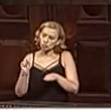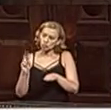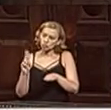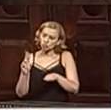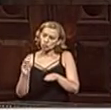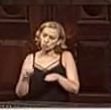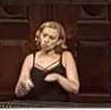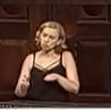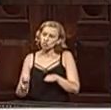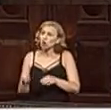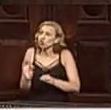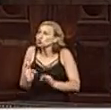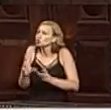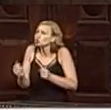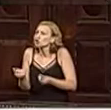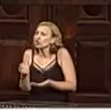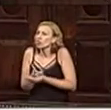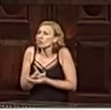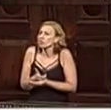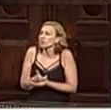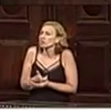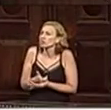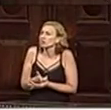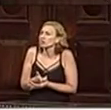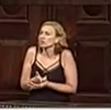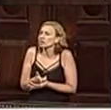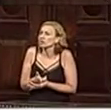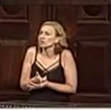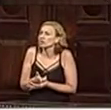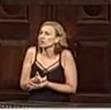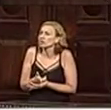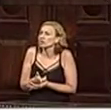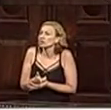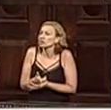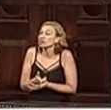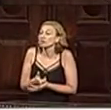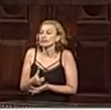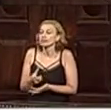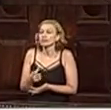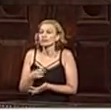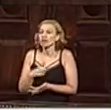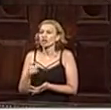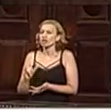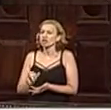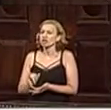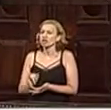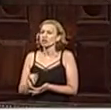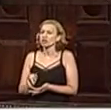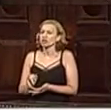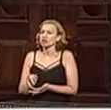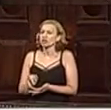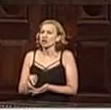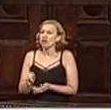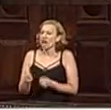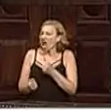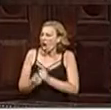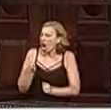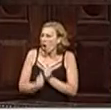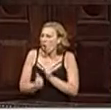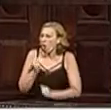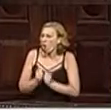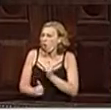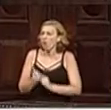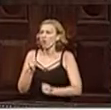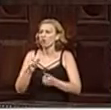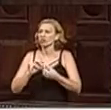Tudo que se compra vem com a carga absurda de imposto. Arroz, farinha,